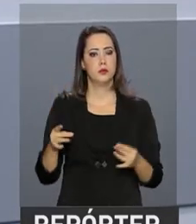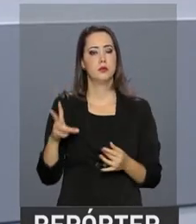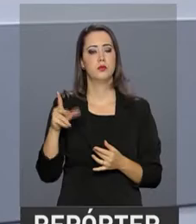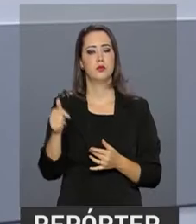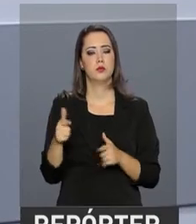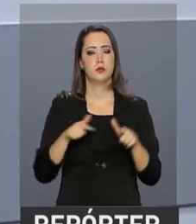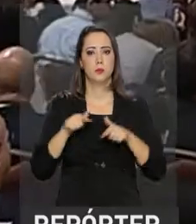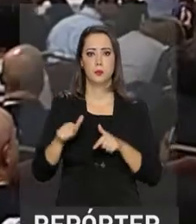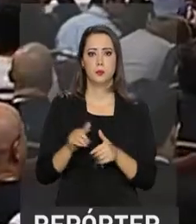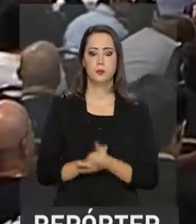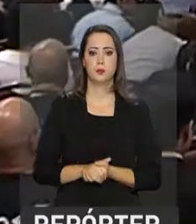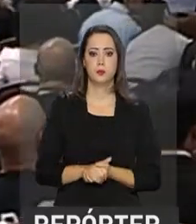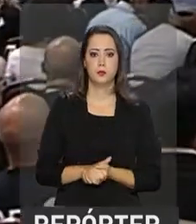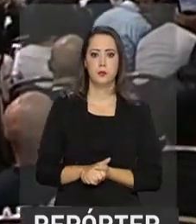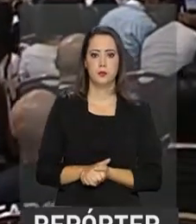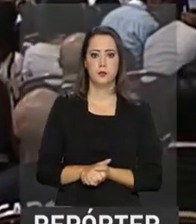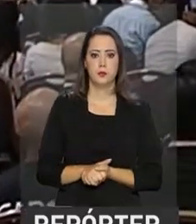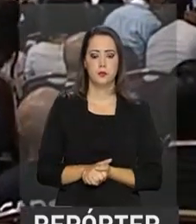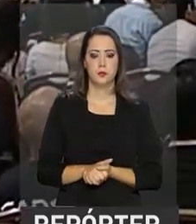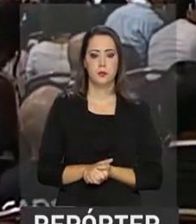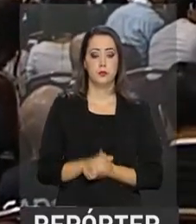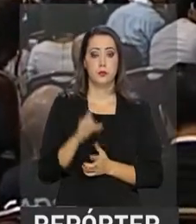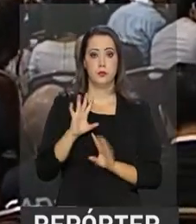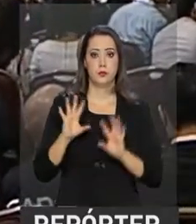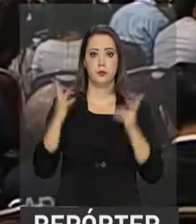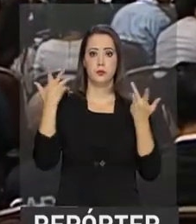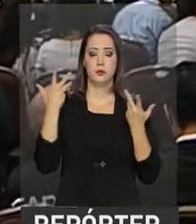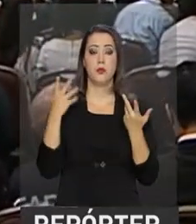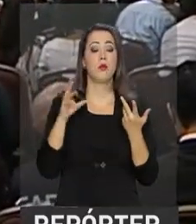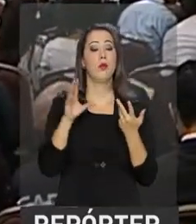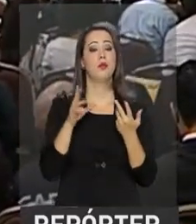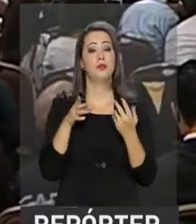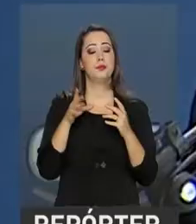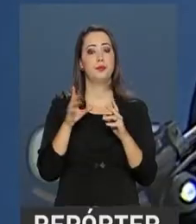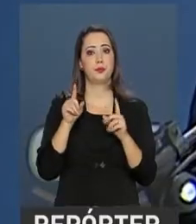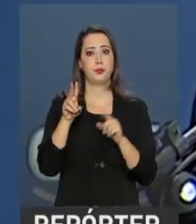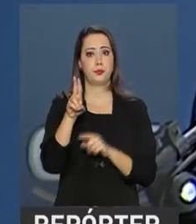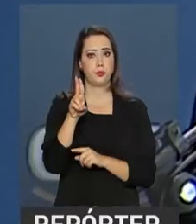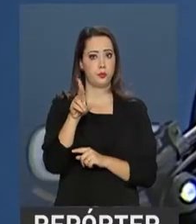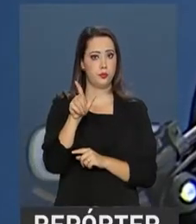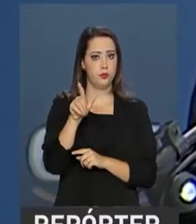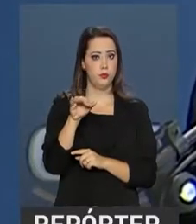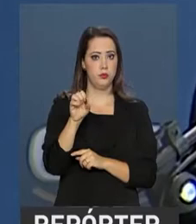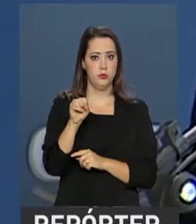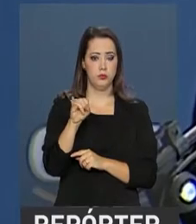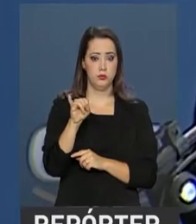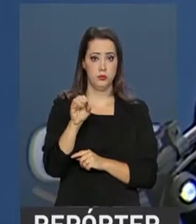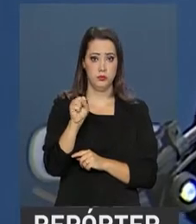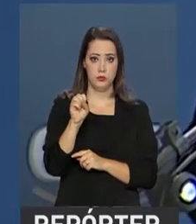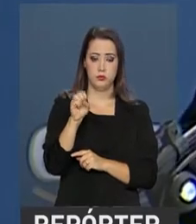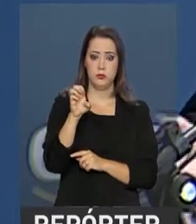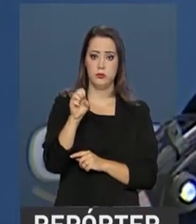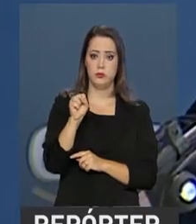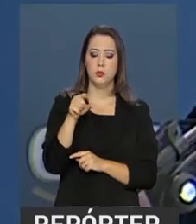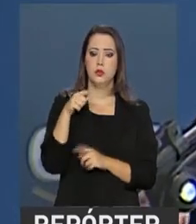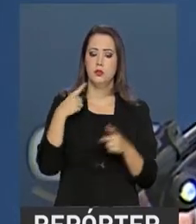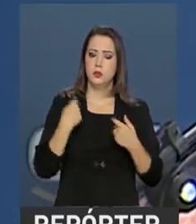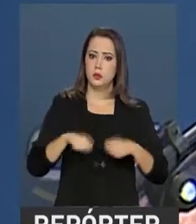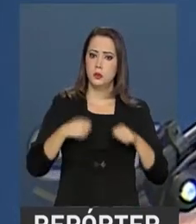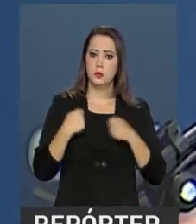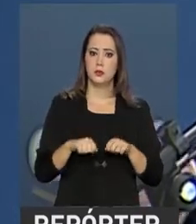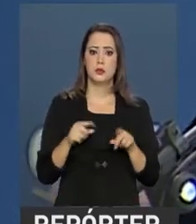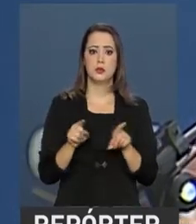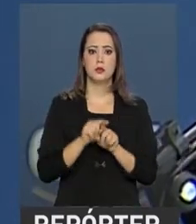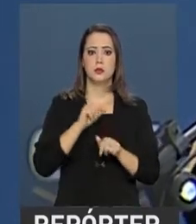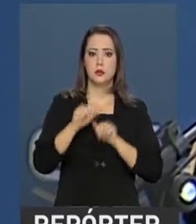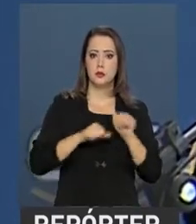realizadas. No evento da Fundação Ulisses Guimarães, o presidente Michel Temer reafirmou a necessidade